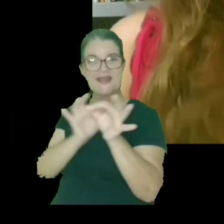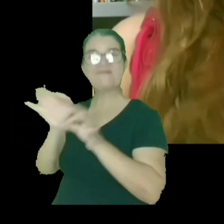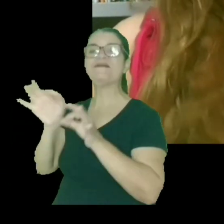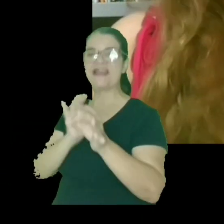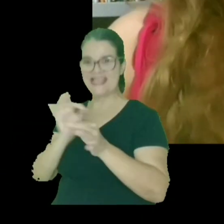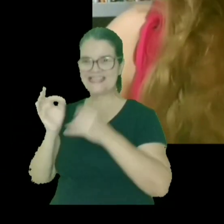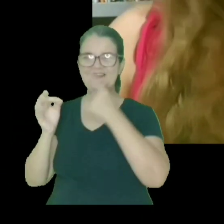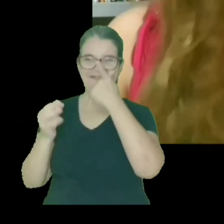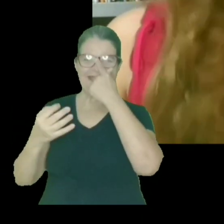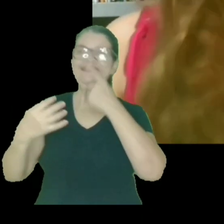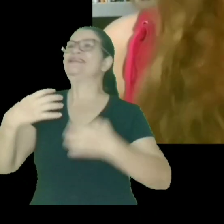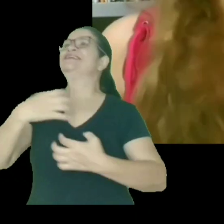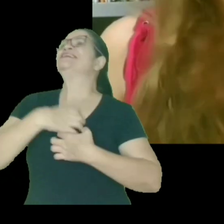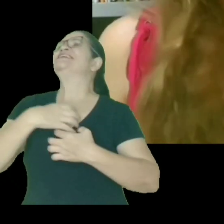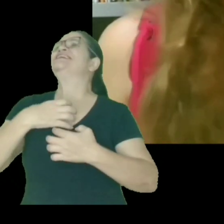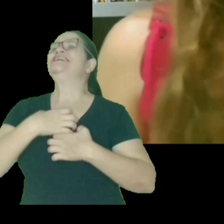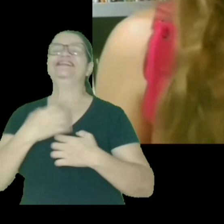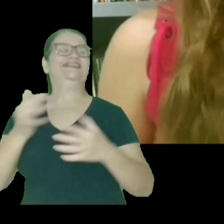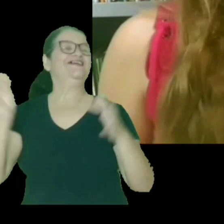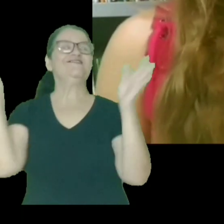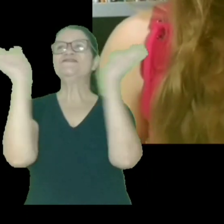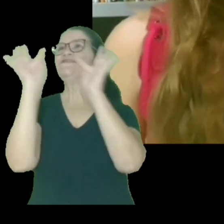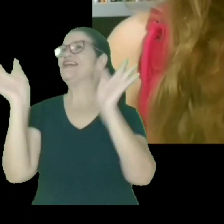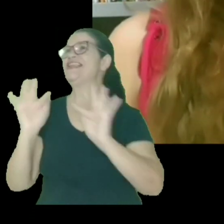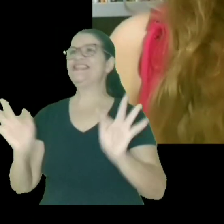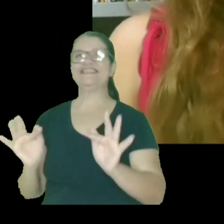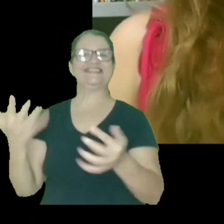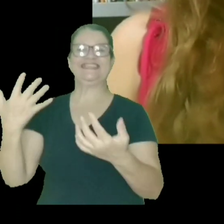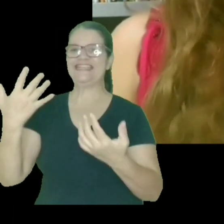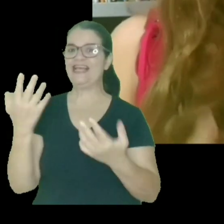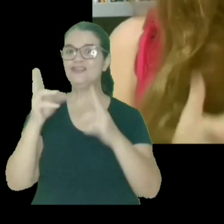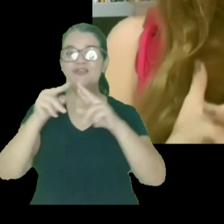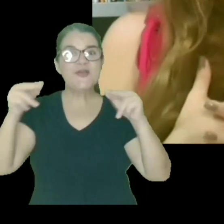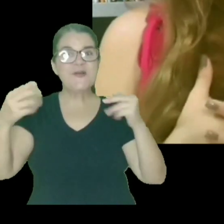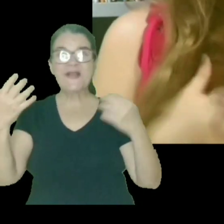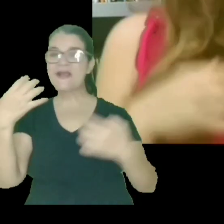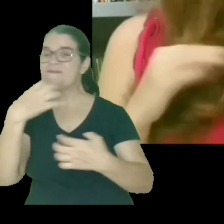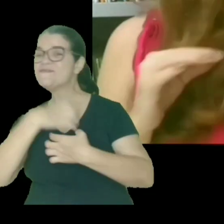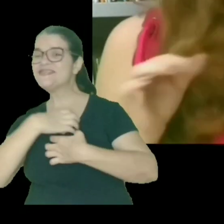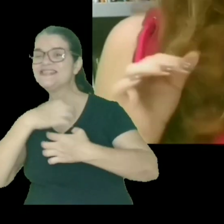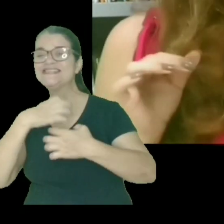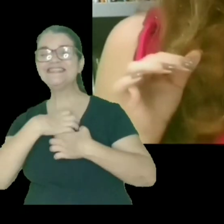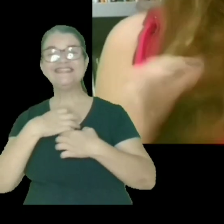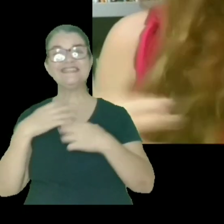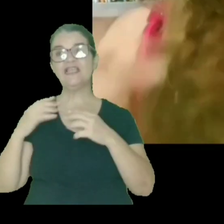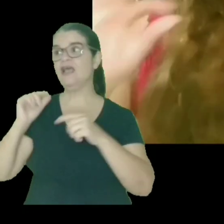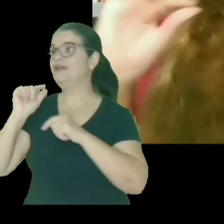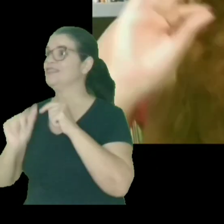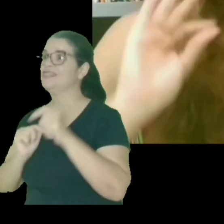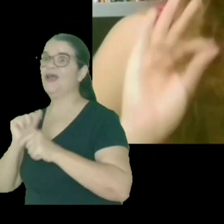já me deixavam tonta de felicidade. Nunca me sentira tão ocupada.